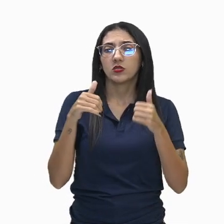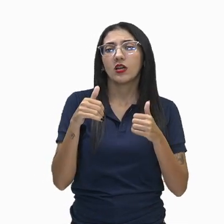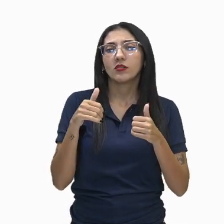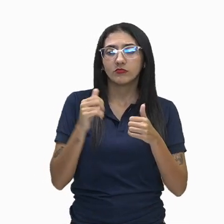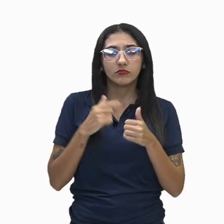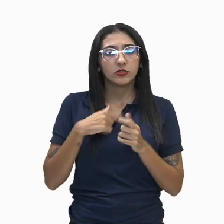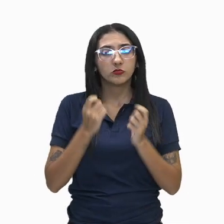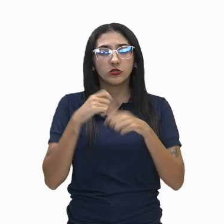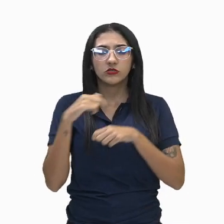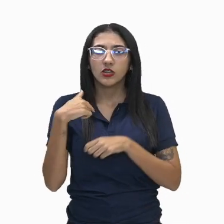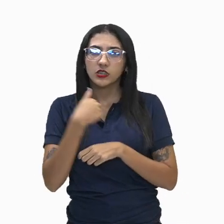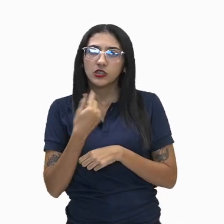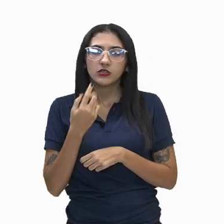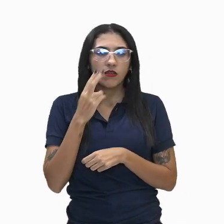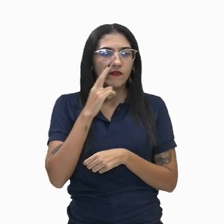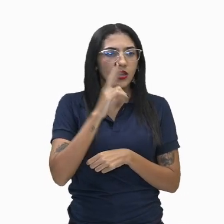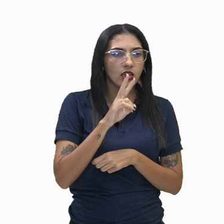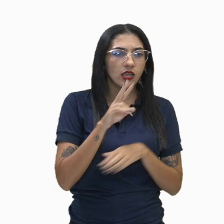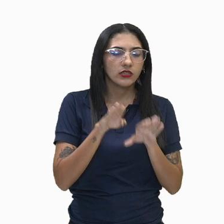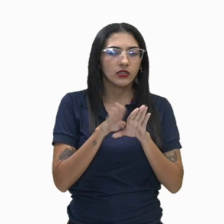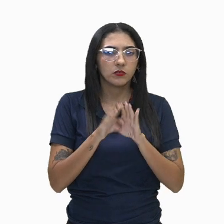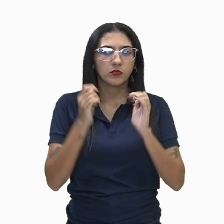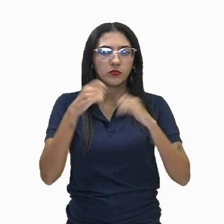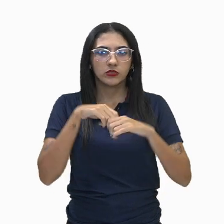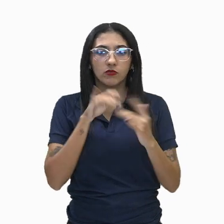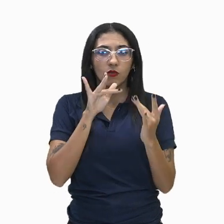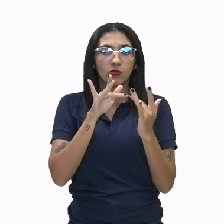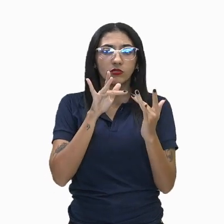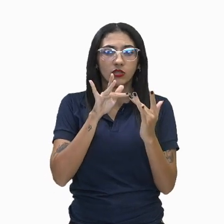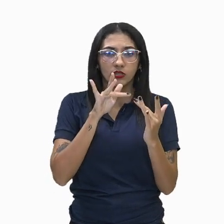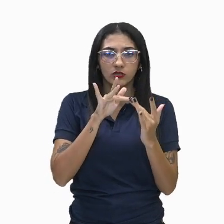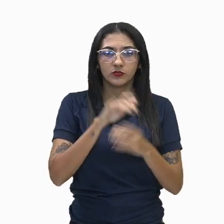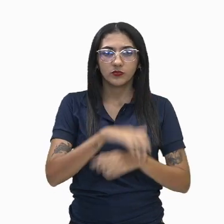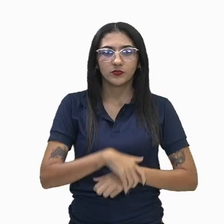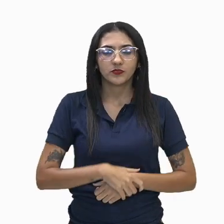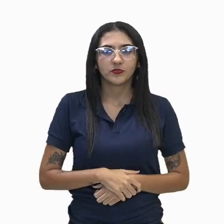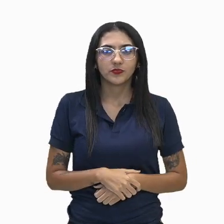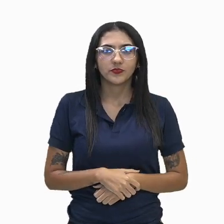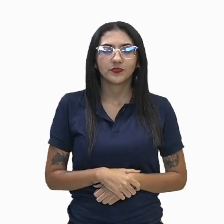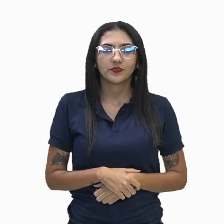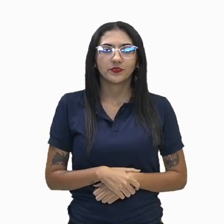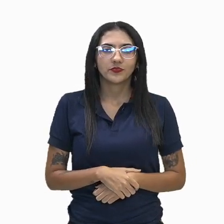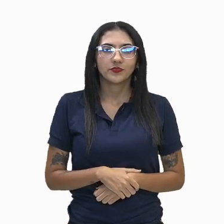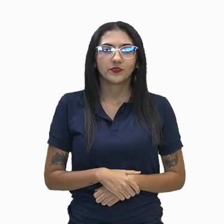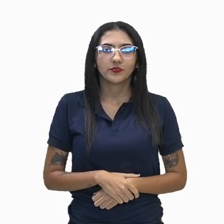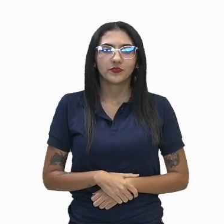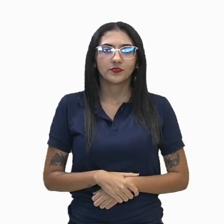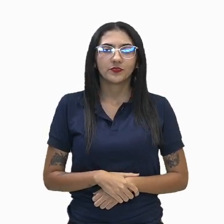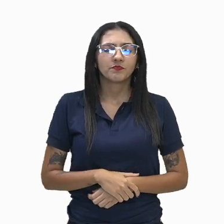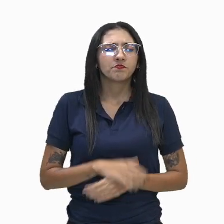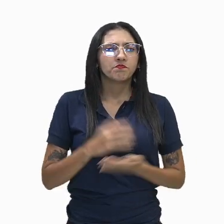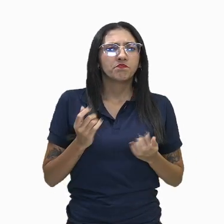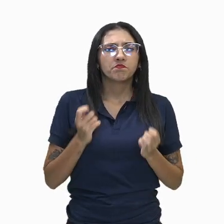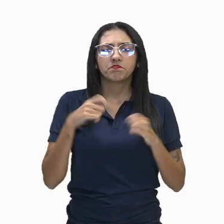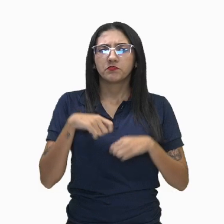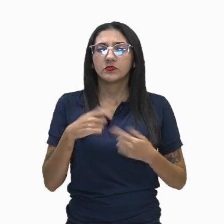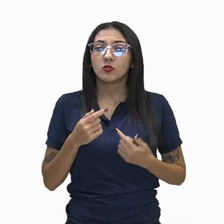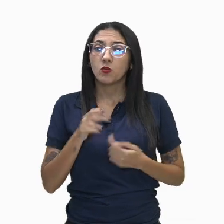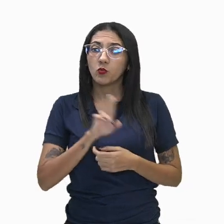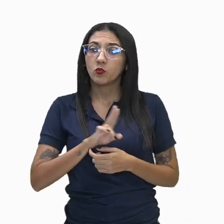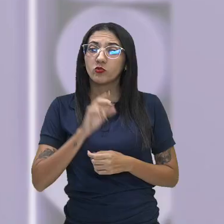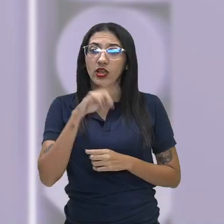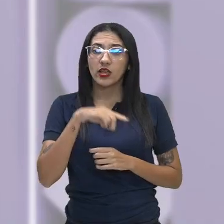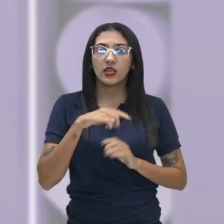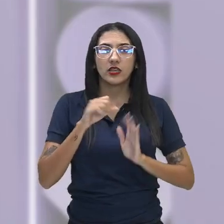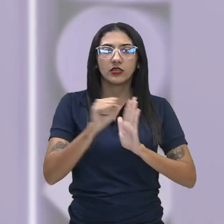torne parte palpável de nossas vidas diárias. Então, nós podemos dizer o seguinte, que através do